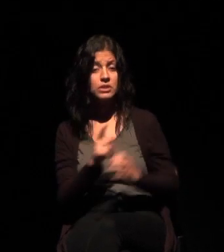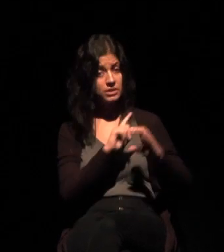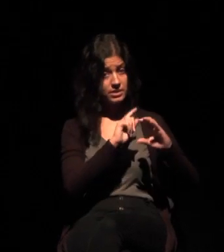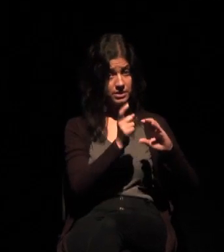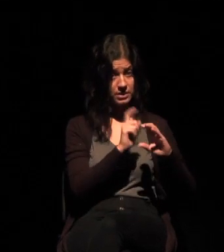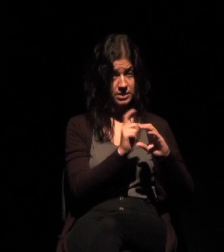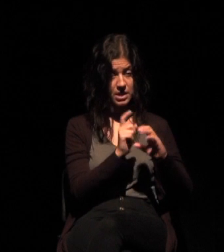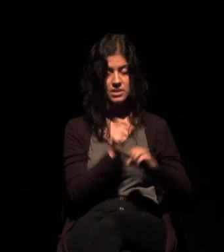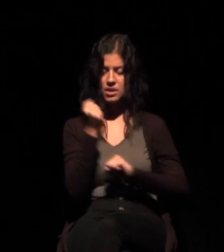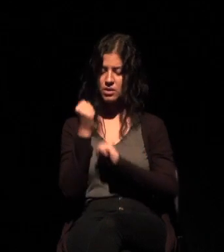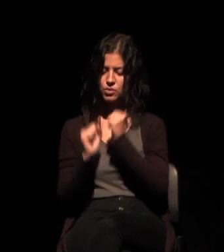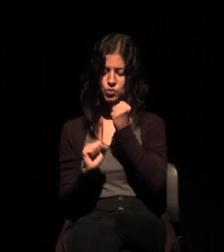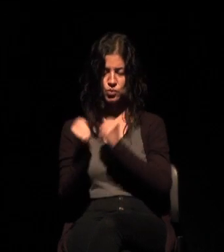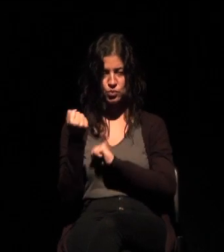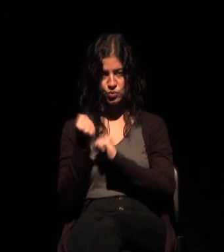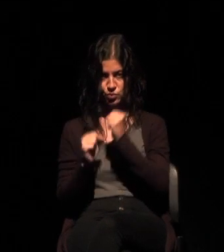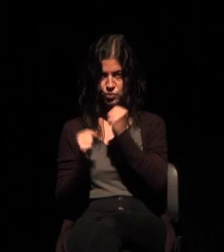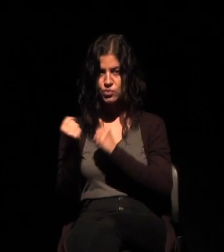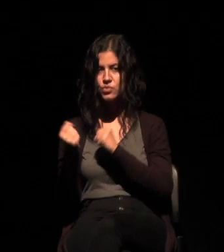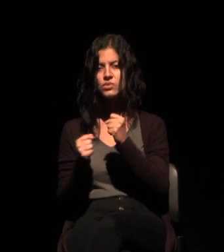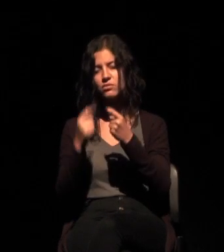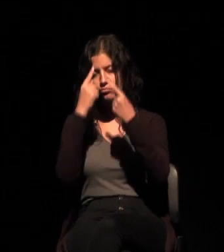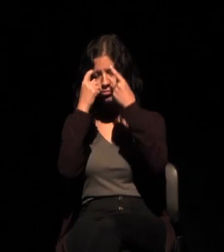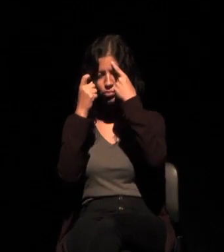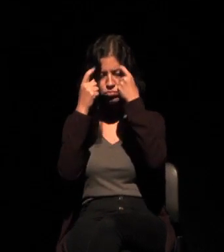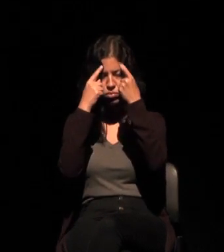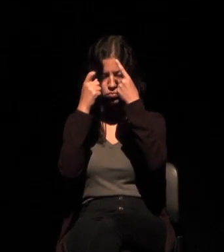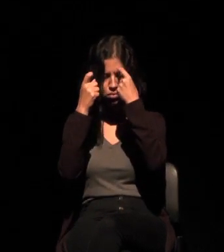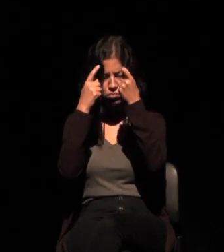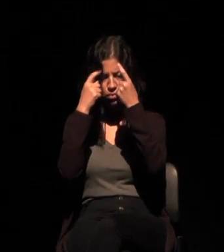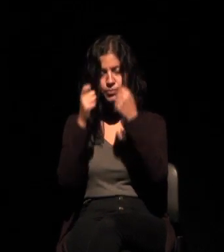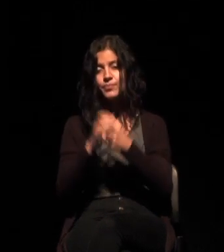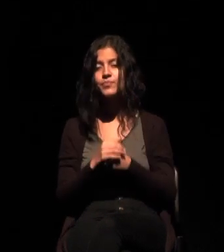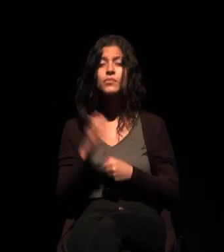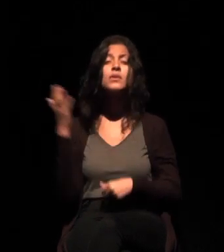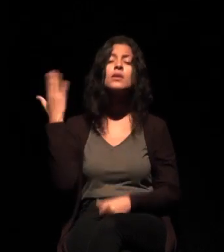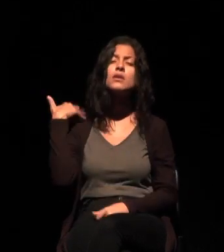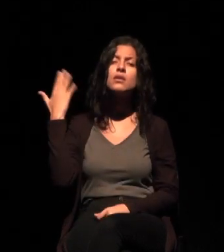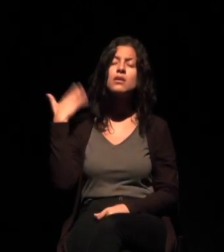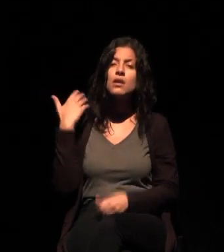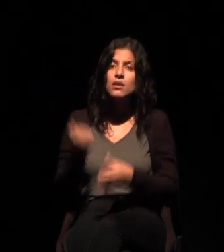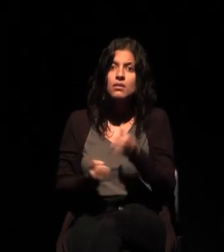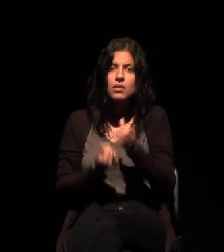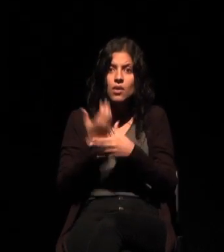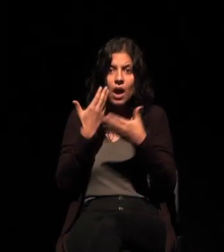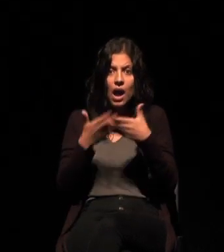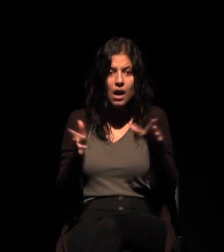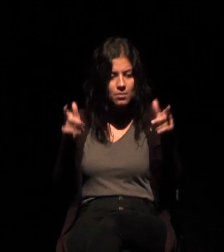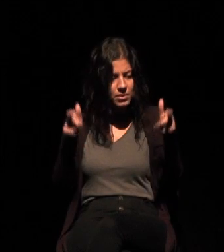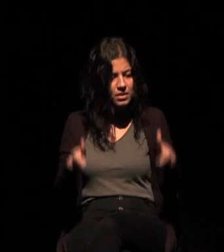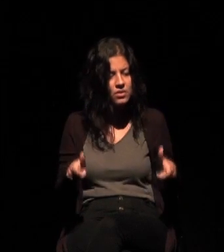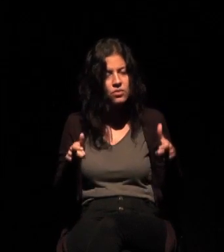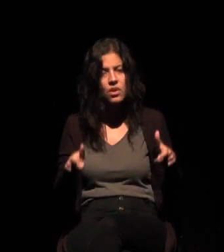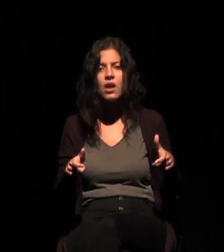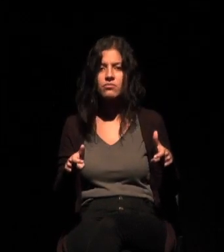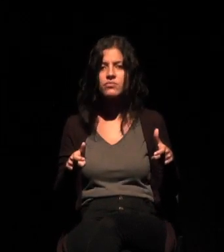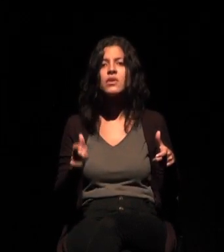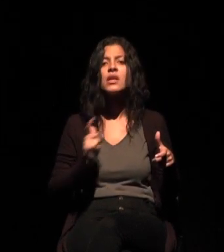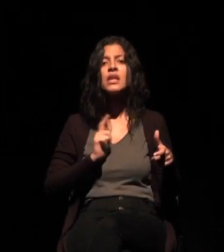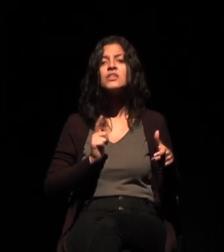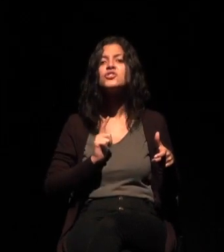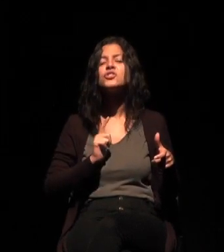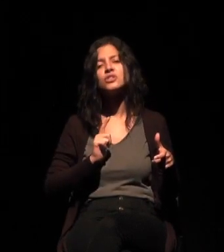na altura quando o parque foi criado havia muito esta ideia estamos a trabalhar para ter a emissão da